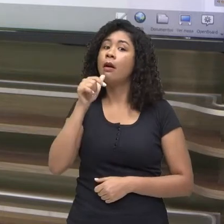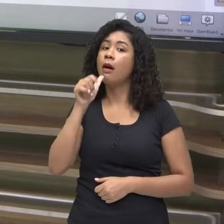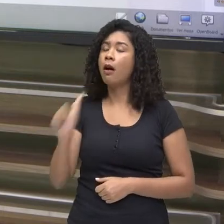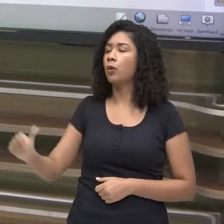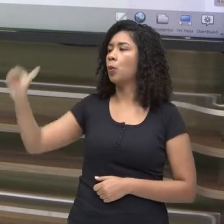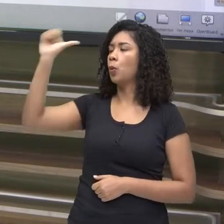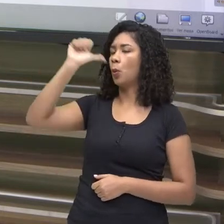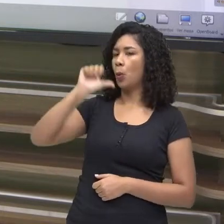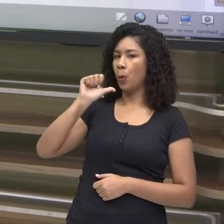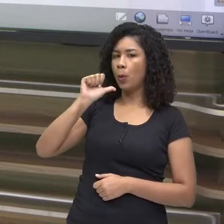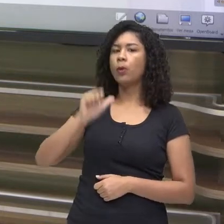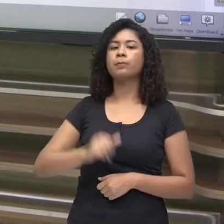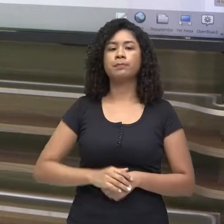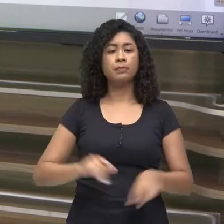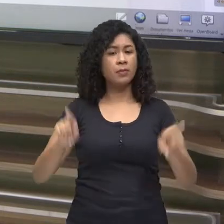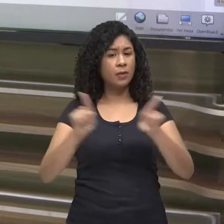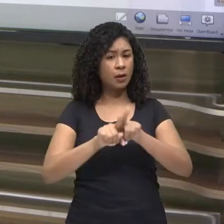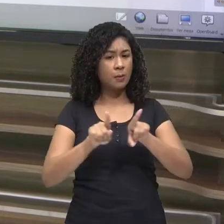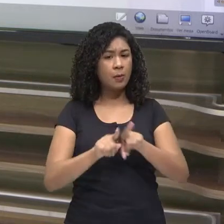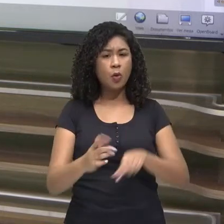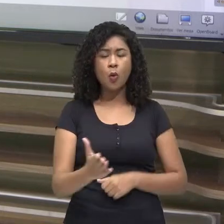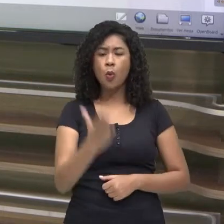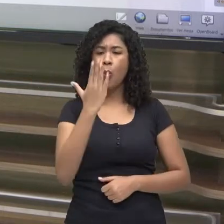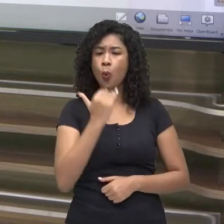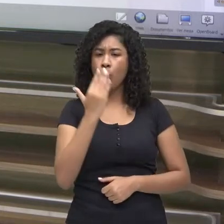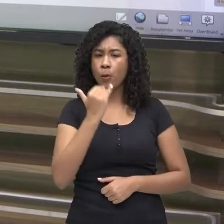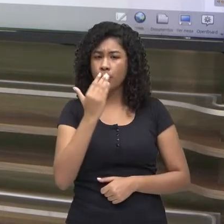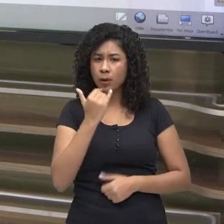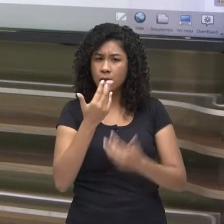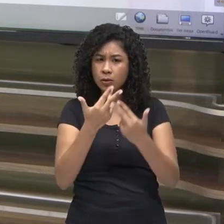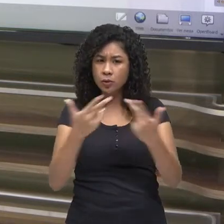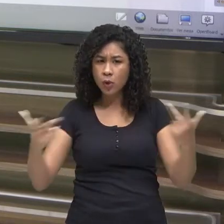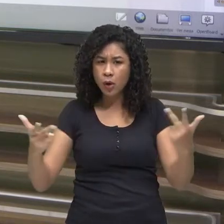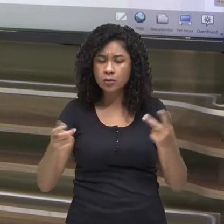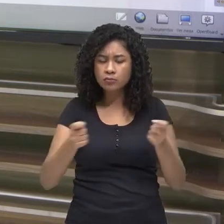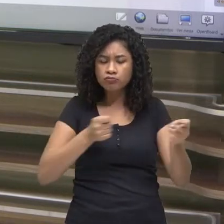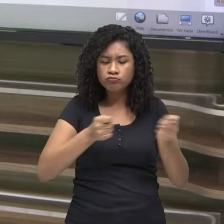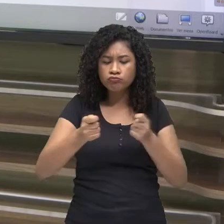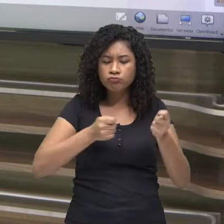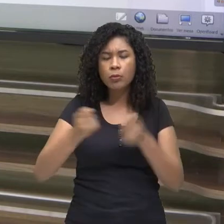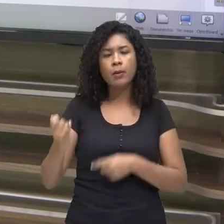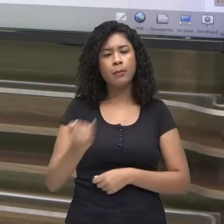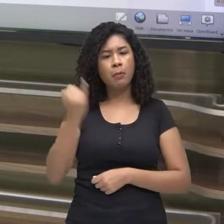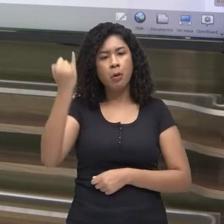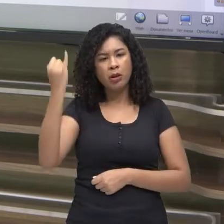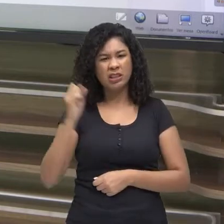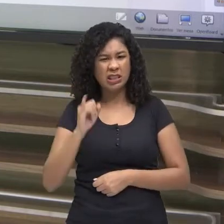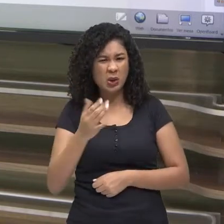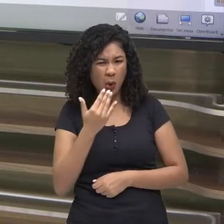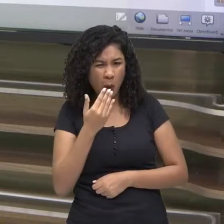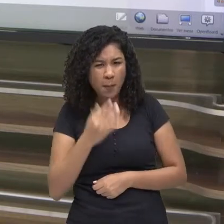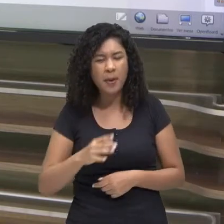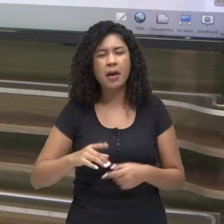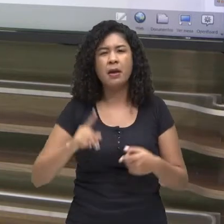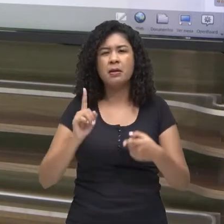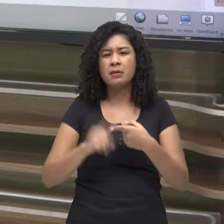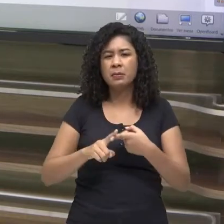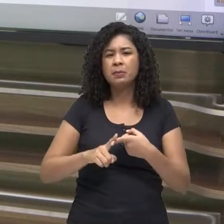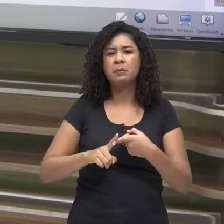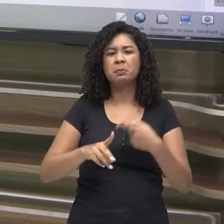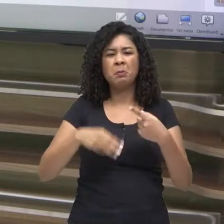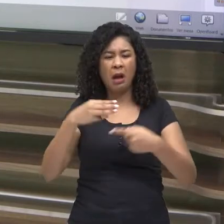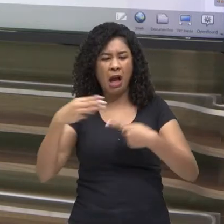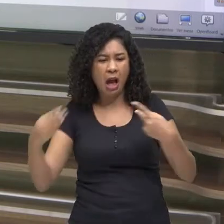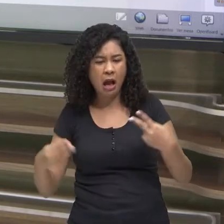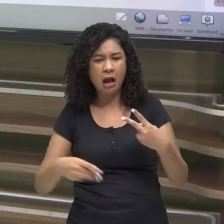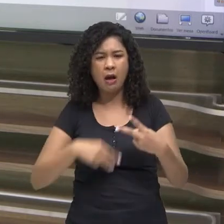nossa alimentação é muito importante. Se você comer muita massa, se você come muito carboidrato,